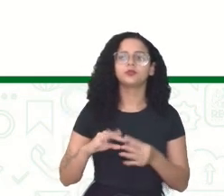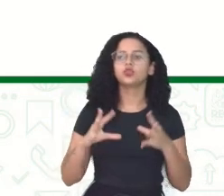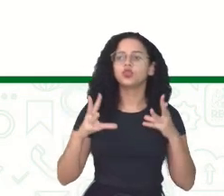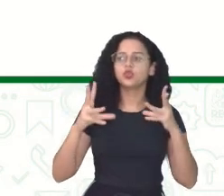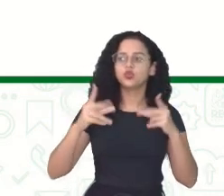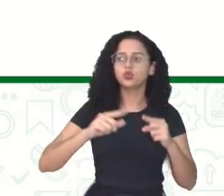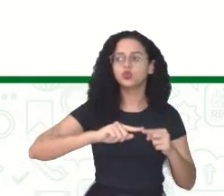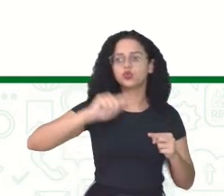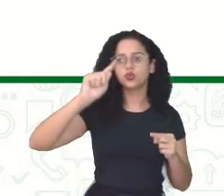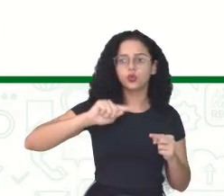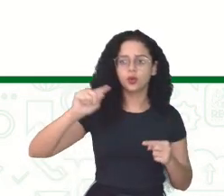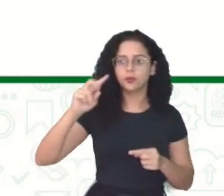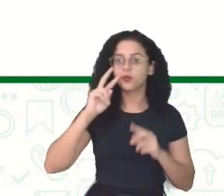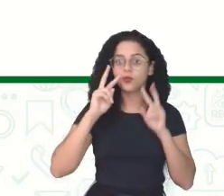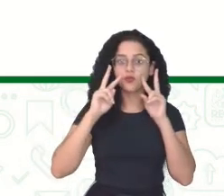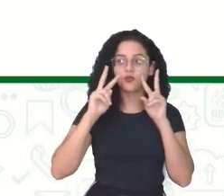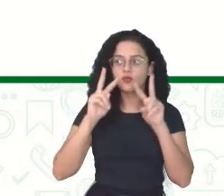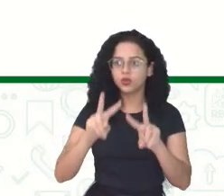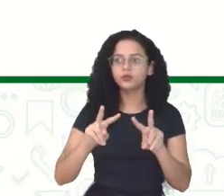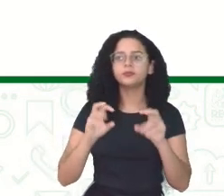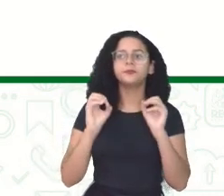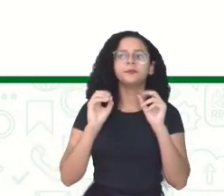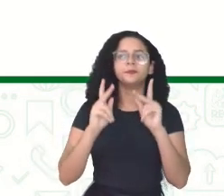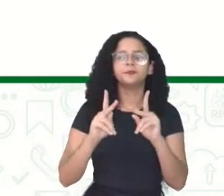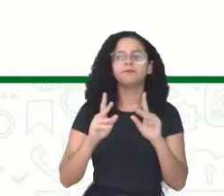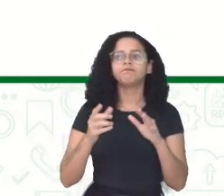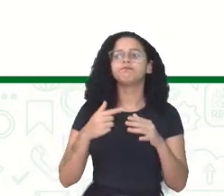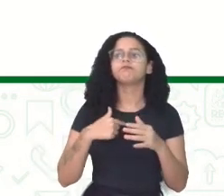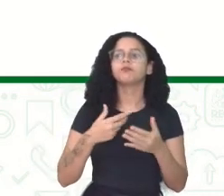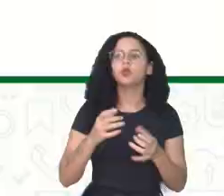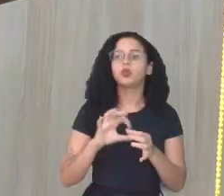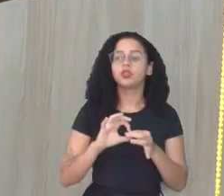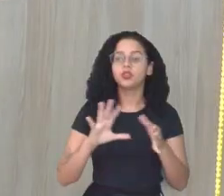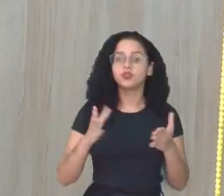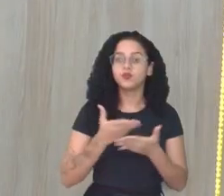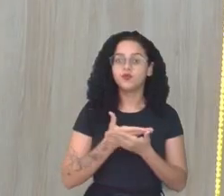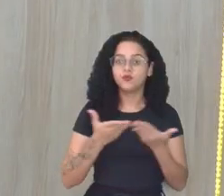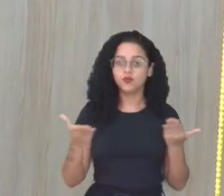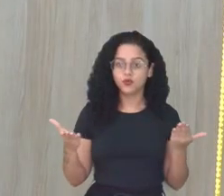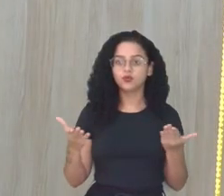os gráficos que nós vimos, tá bom? E eu deixo vocês